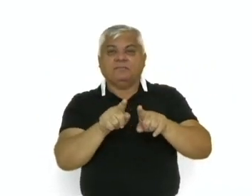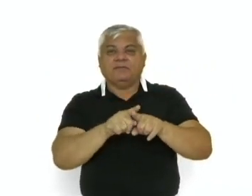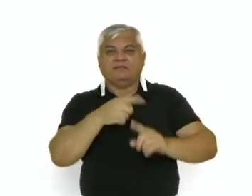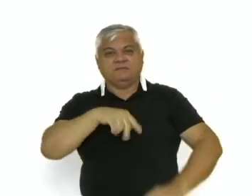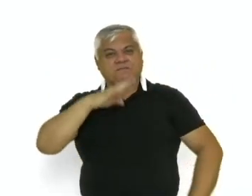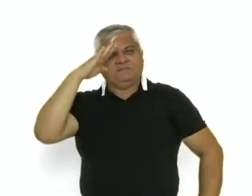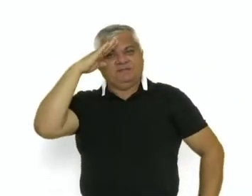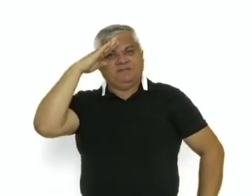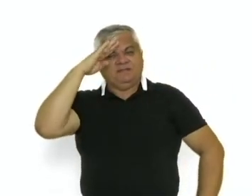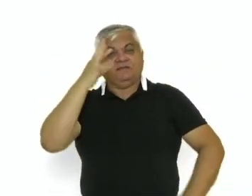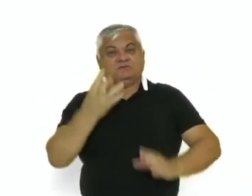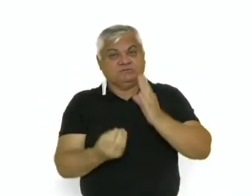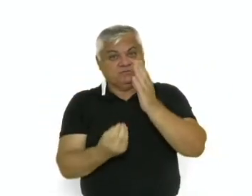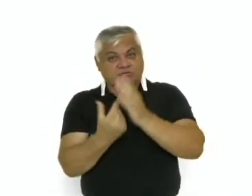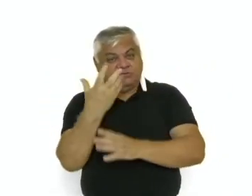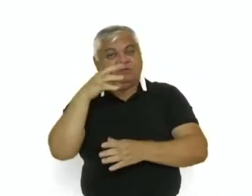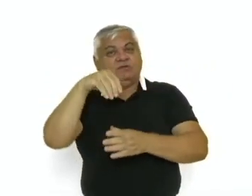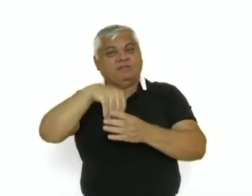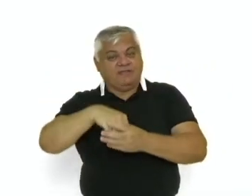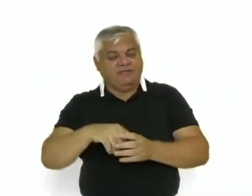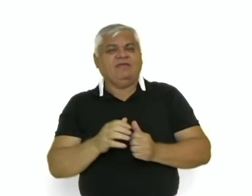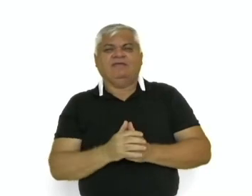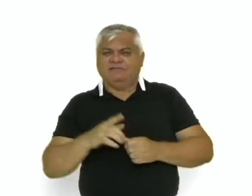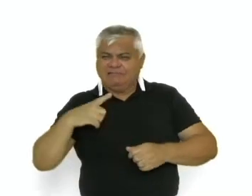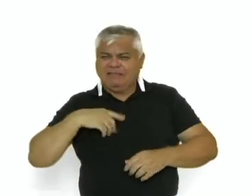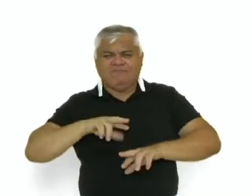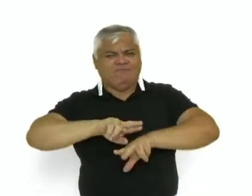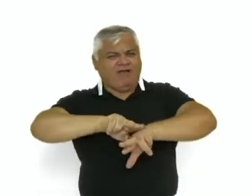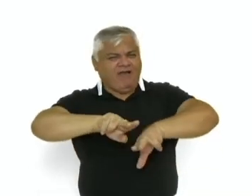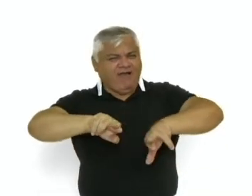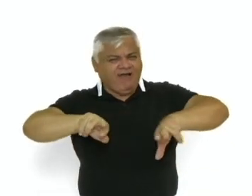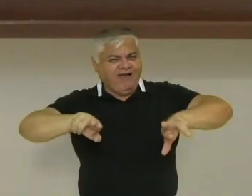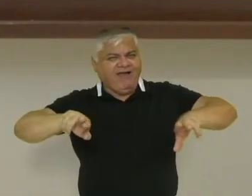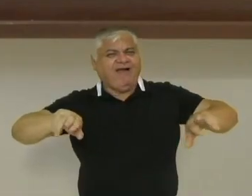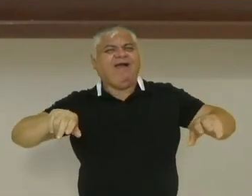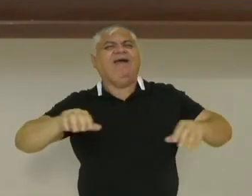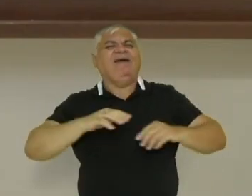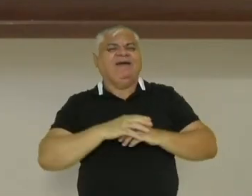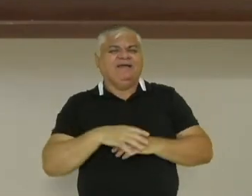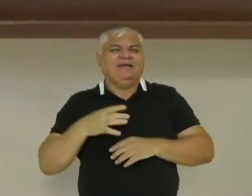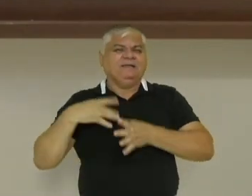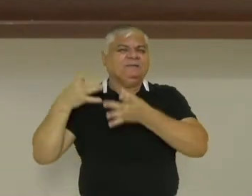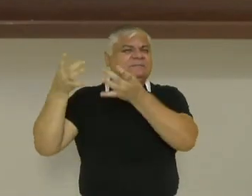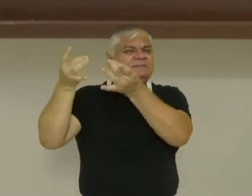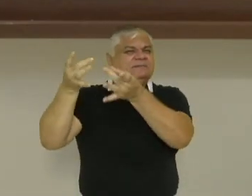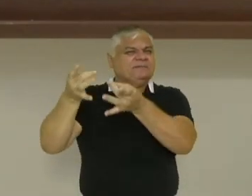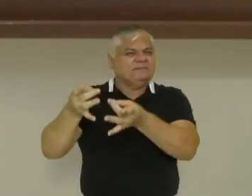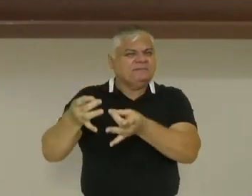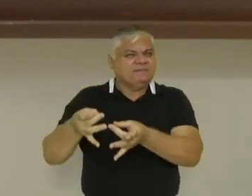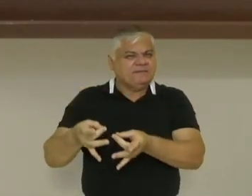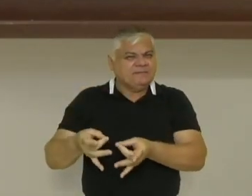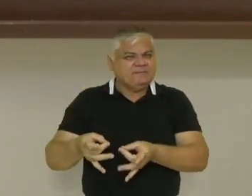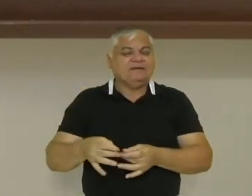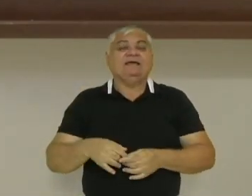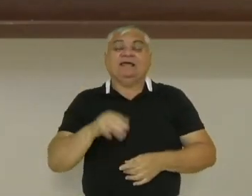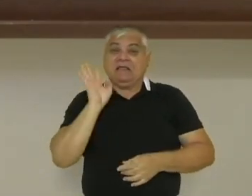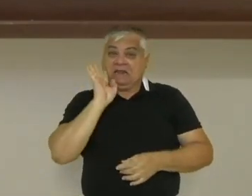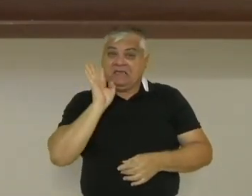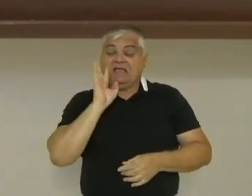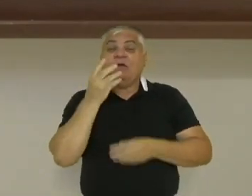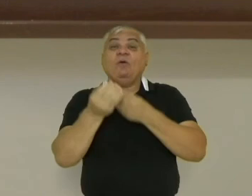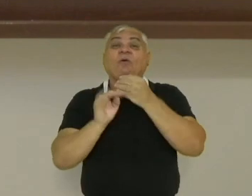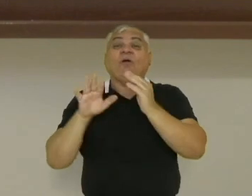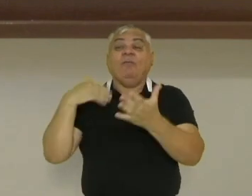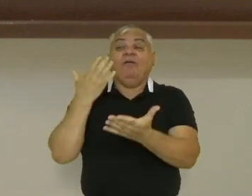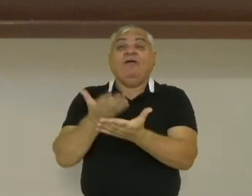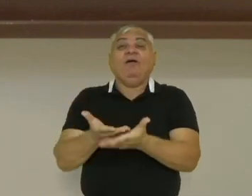lutas eram feitas no militarismo, os gladiadores, então vai vir uma história bem contada, bem, né, vocês vão conseguir ver bem como é que a luta chegou